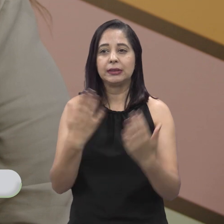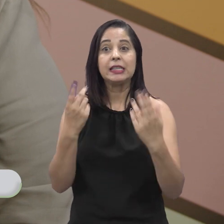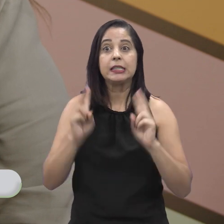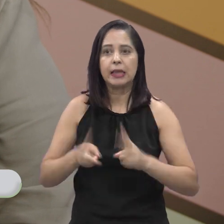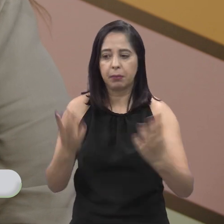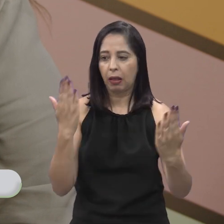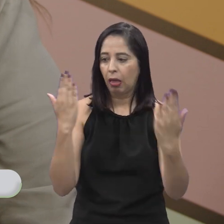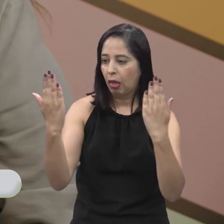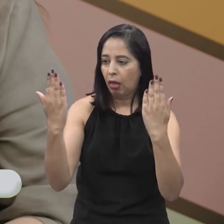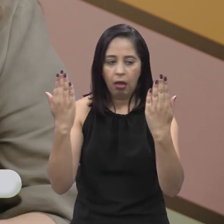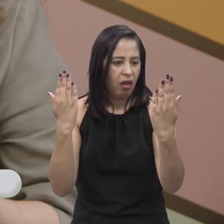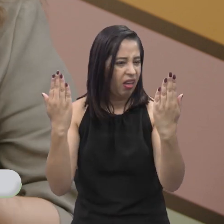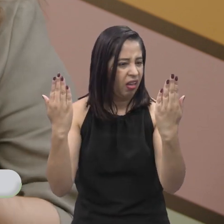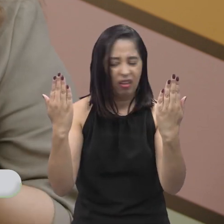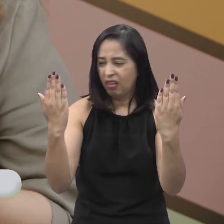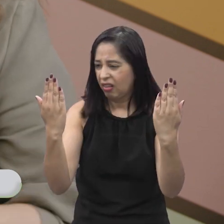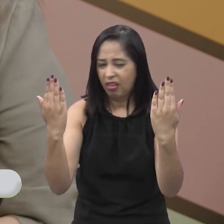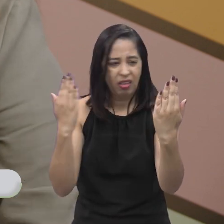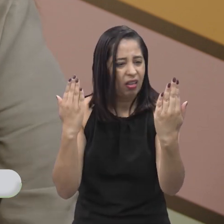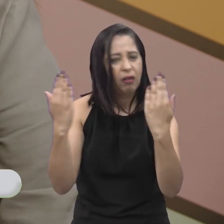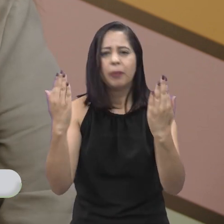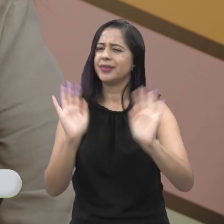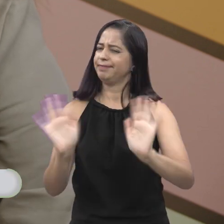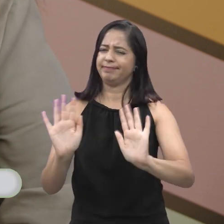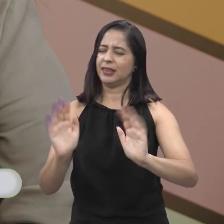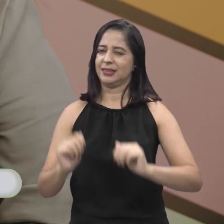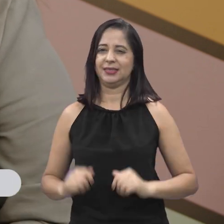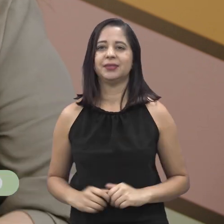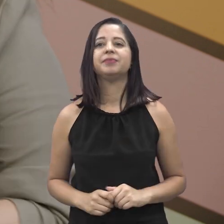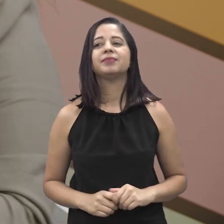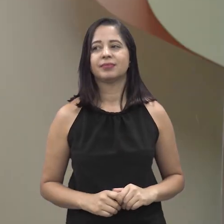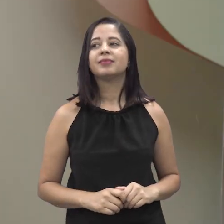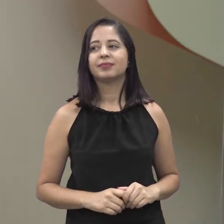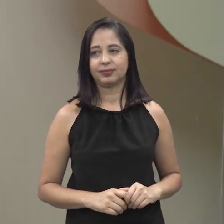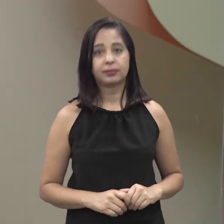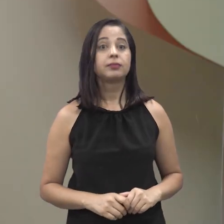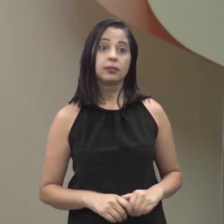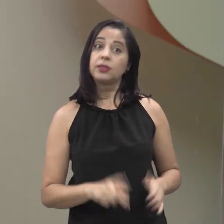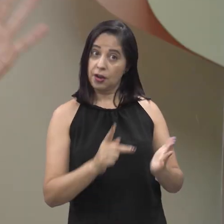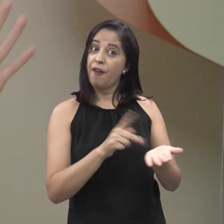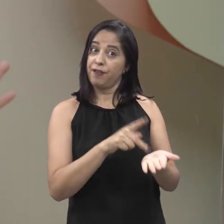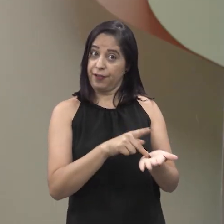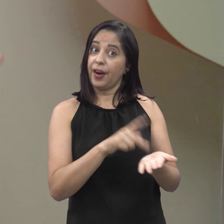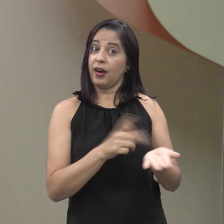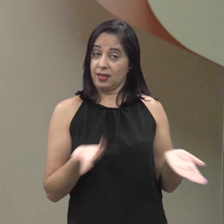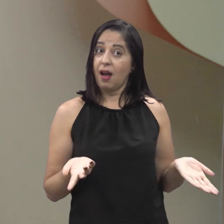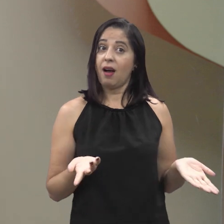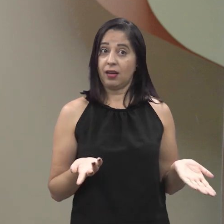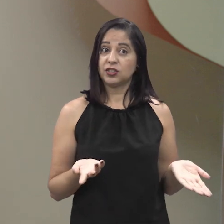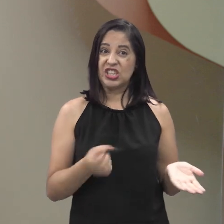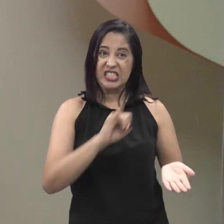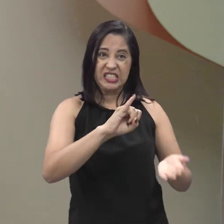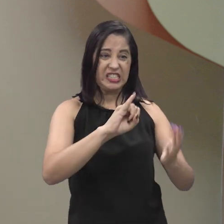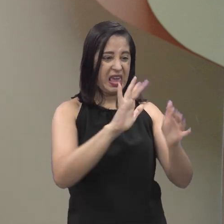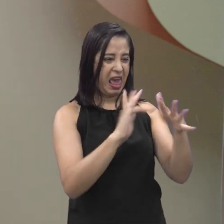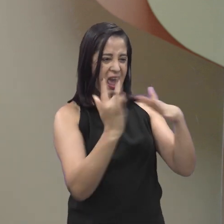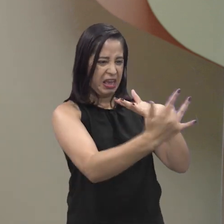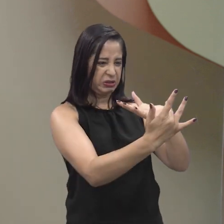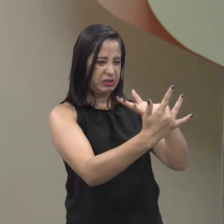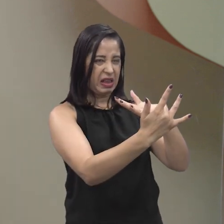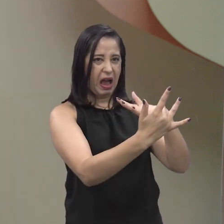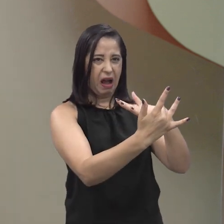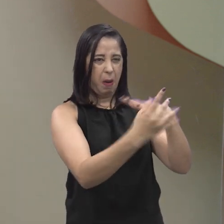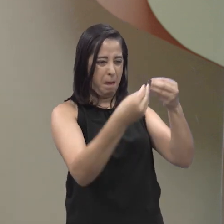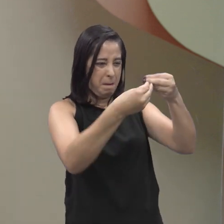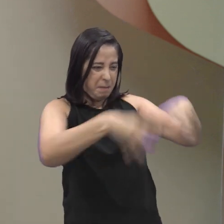das redes sociais, né? Usar as redes sociais ao nosso favor. Sim, sem dúvida. E se for o caso, né, até fazer um breve detox também, Sim. se estiver te fazendo